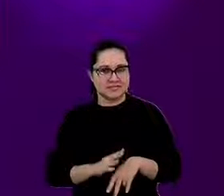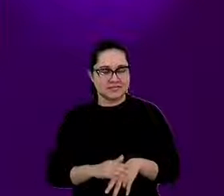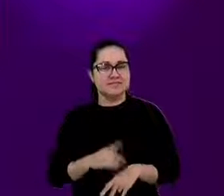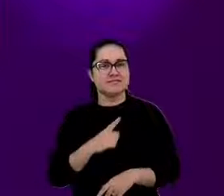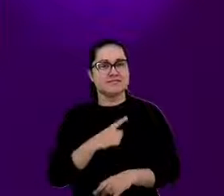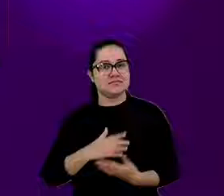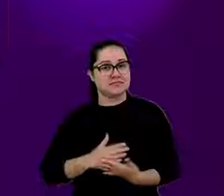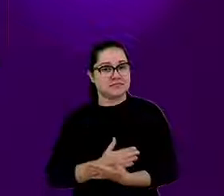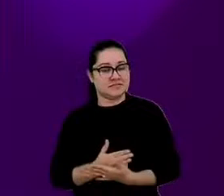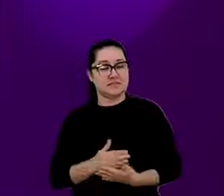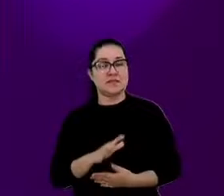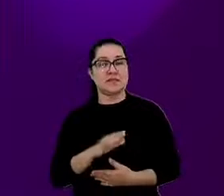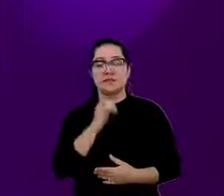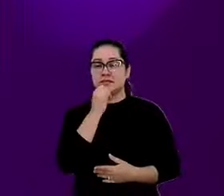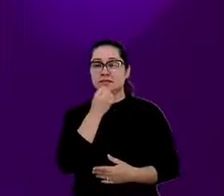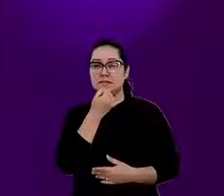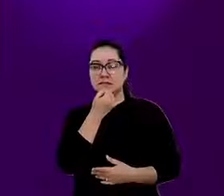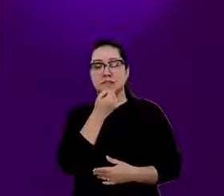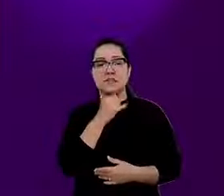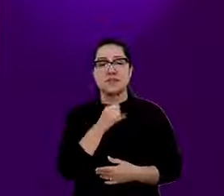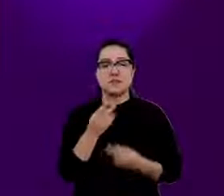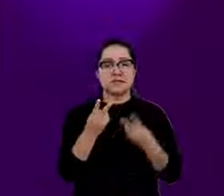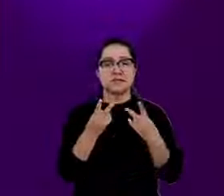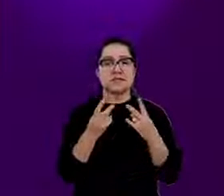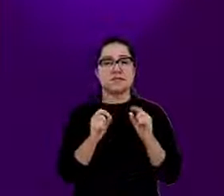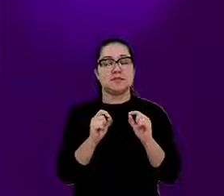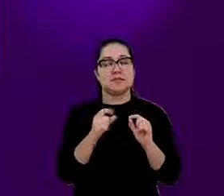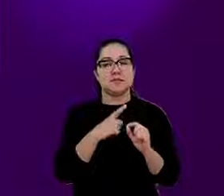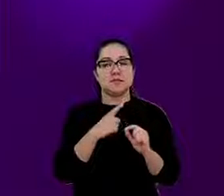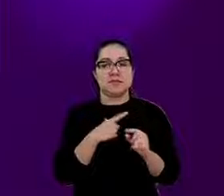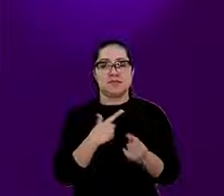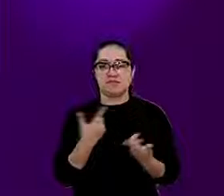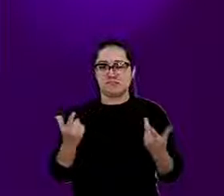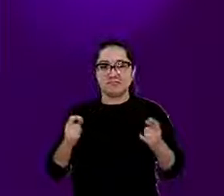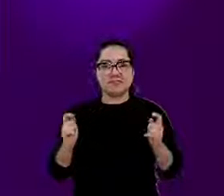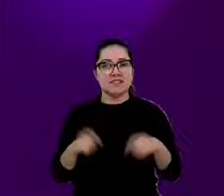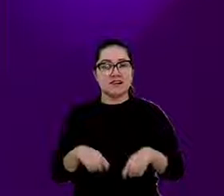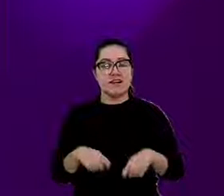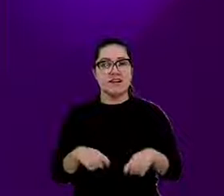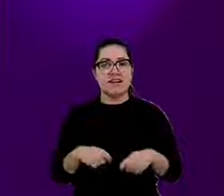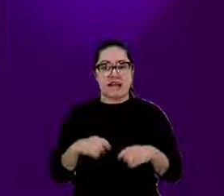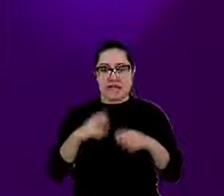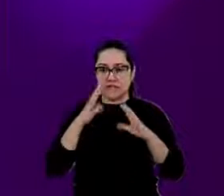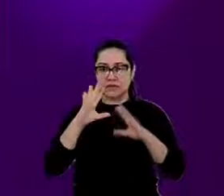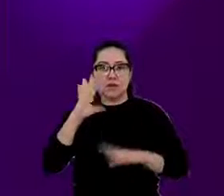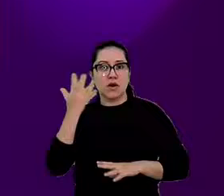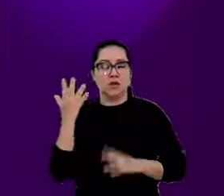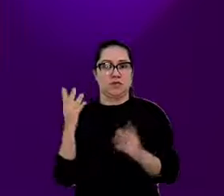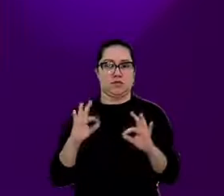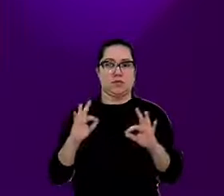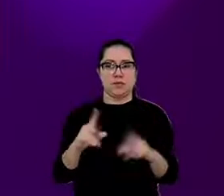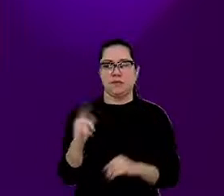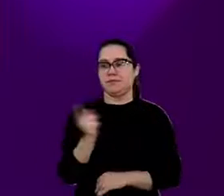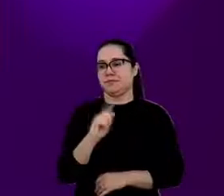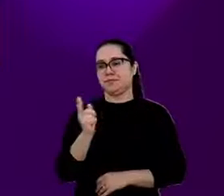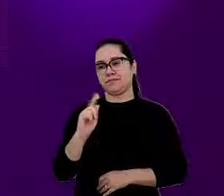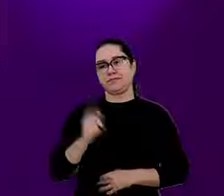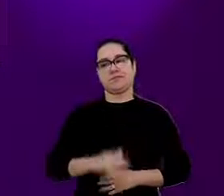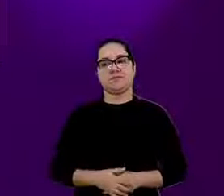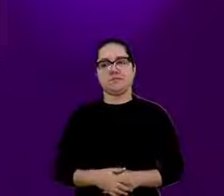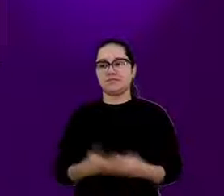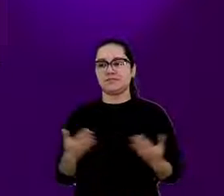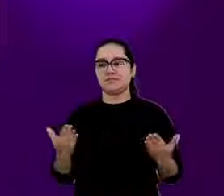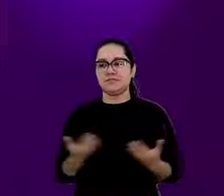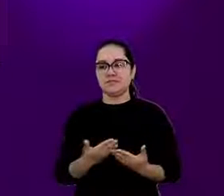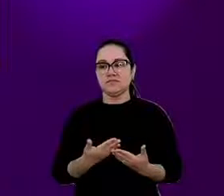infelizmente, a gente percebe que isso não vem sendo suficiente para diminuir a carga global da doença cardiovascular. Hoje, com o